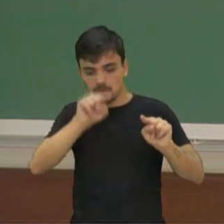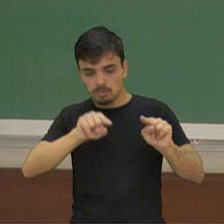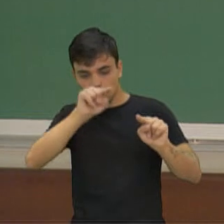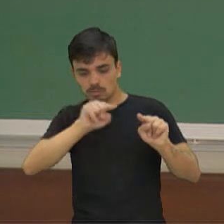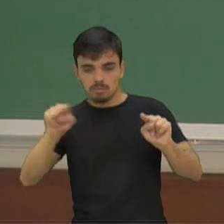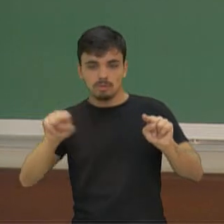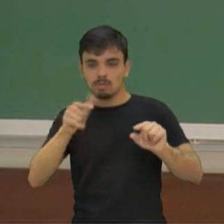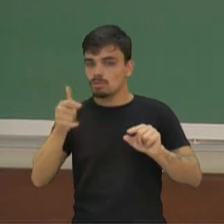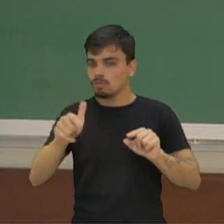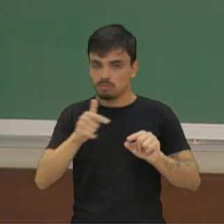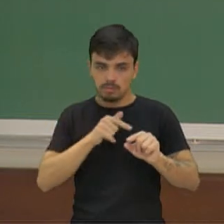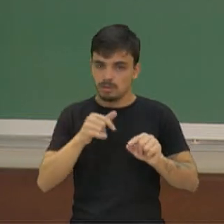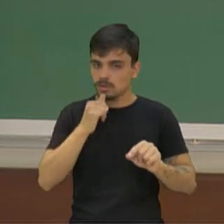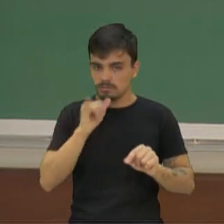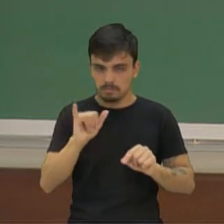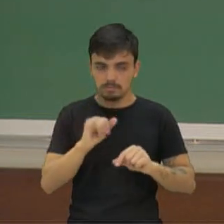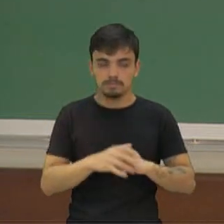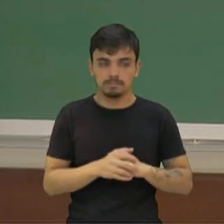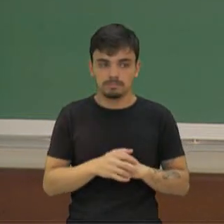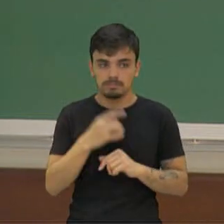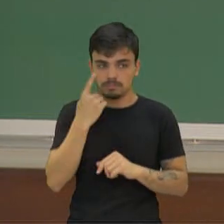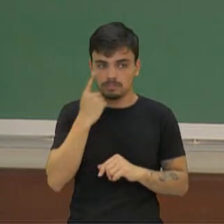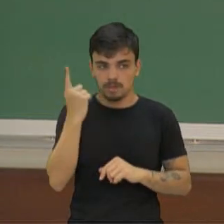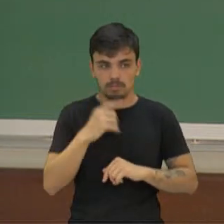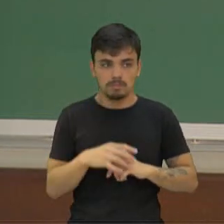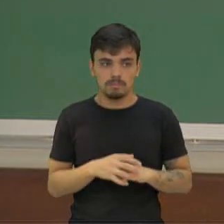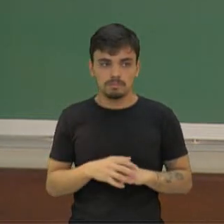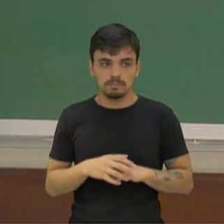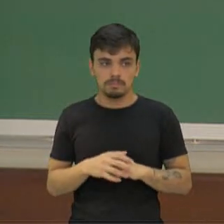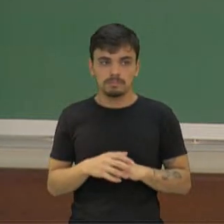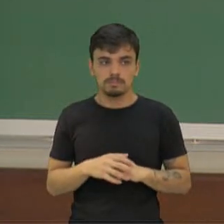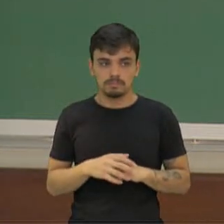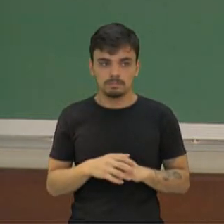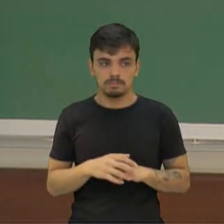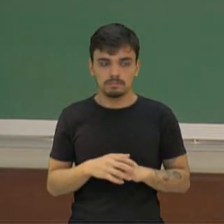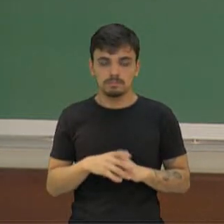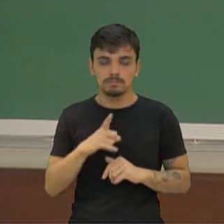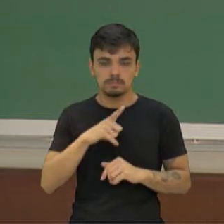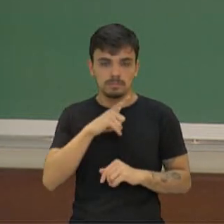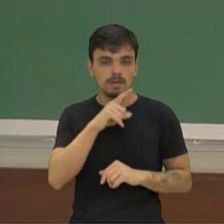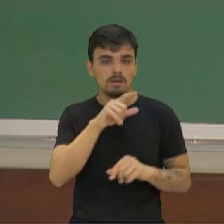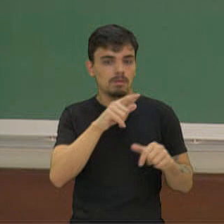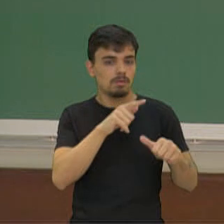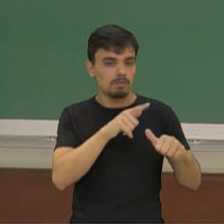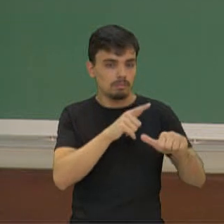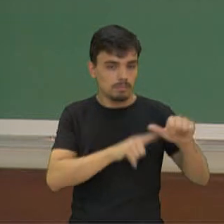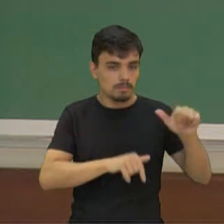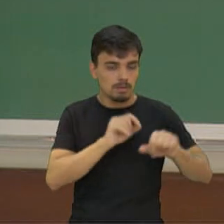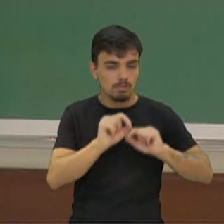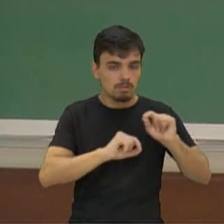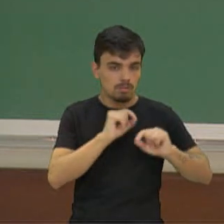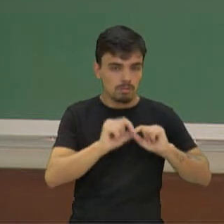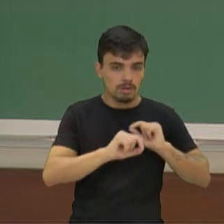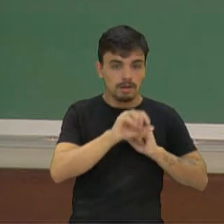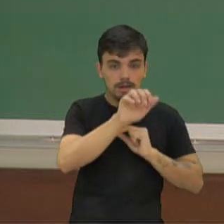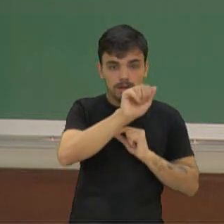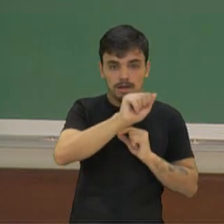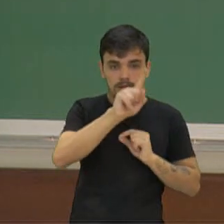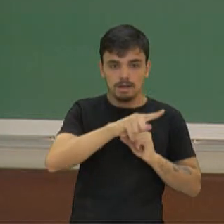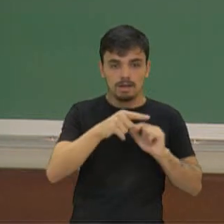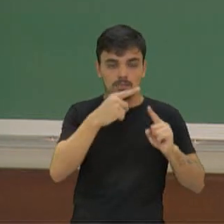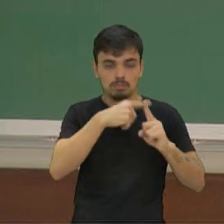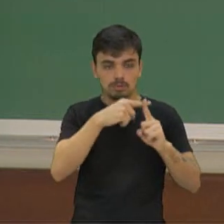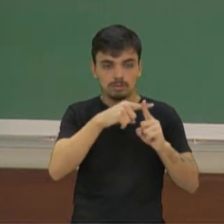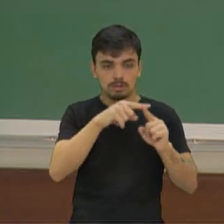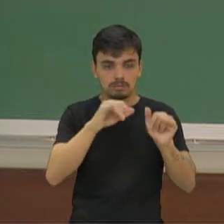Por exemplo, o polo positivo da bateria está sendo ligado ao ponto A. Então, no ponto A vai ser a polaridade positiva. Como a corrente vai sair do polo